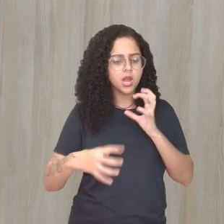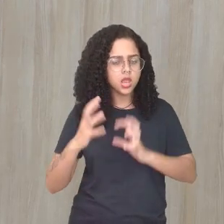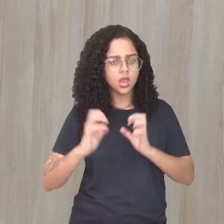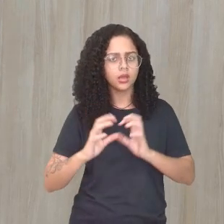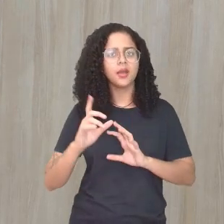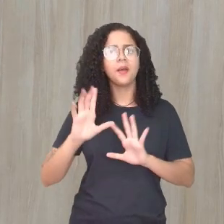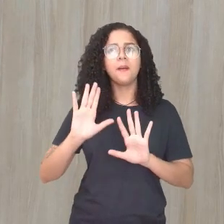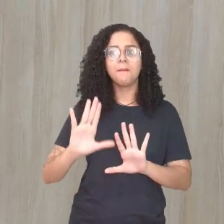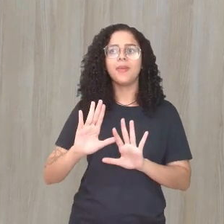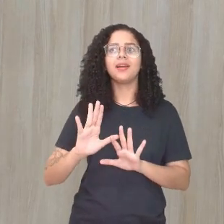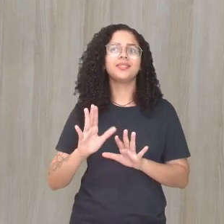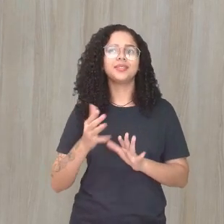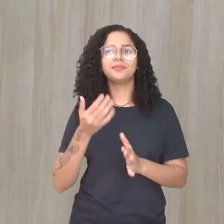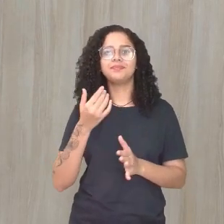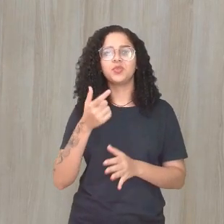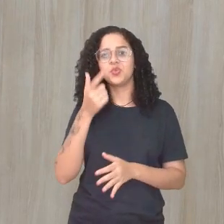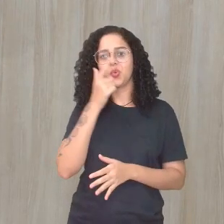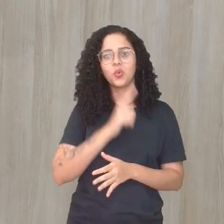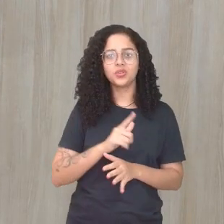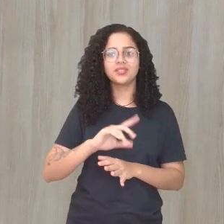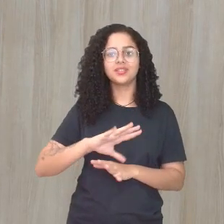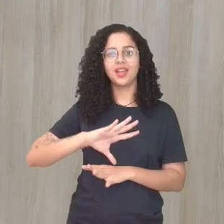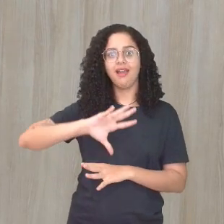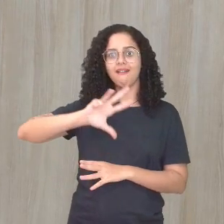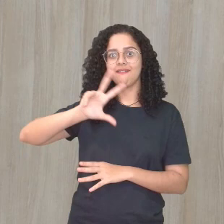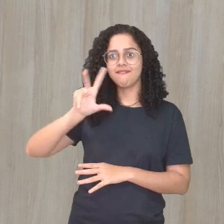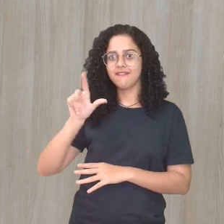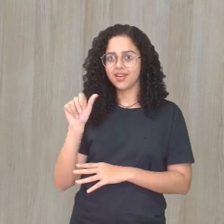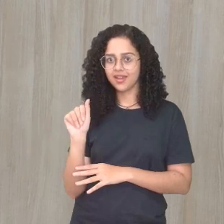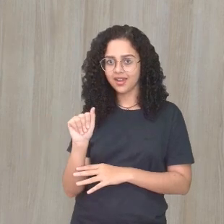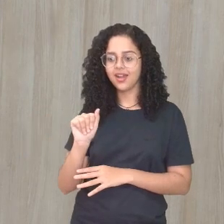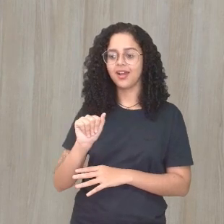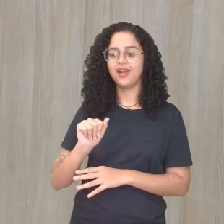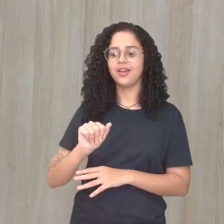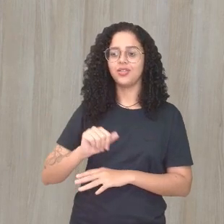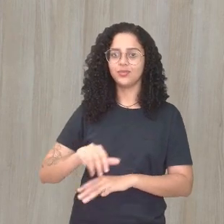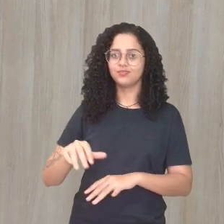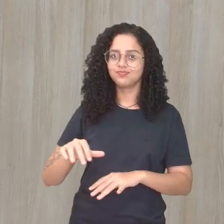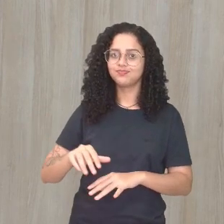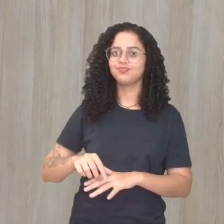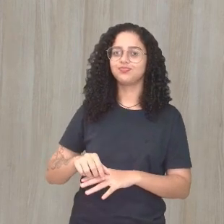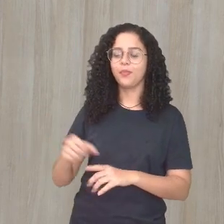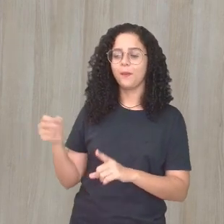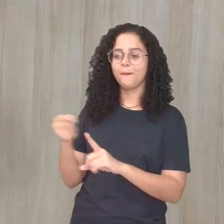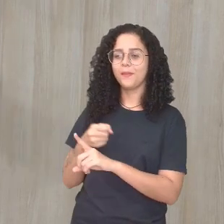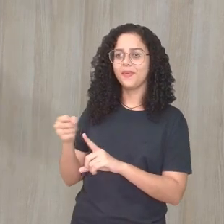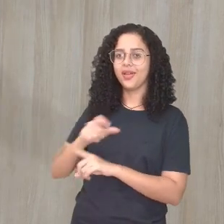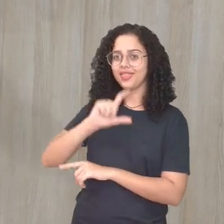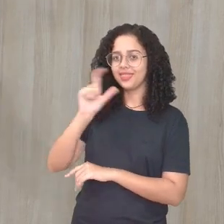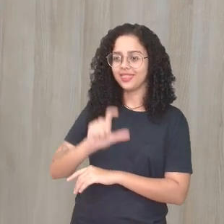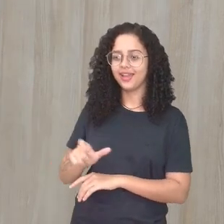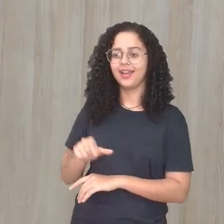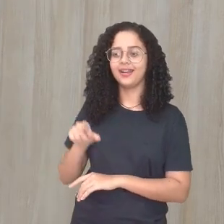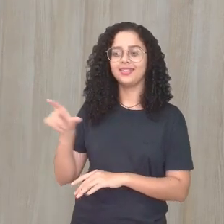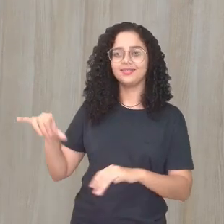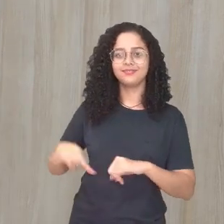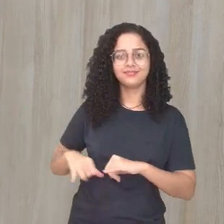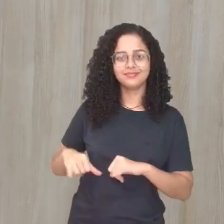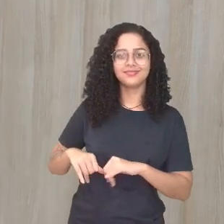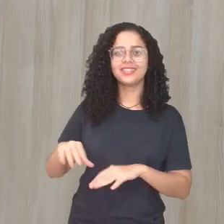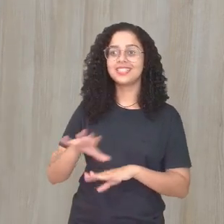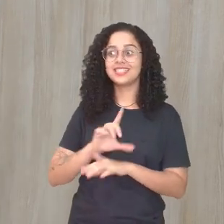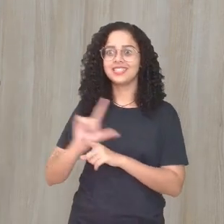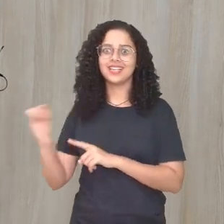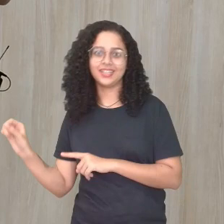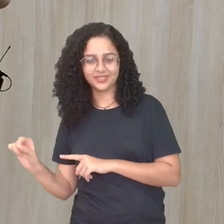uma coça ali, né? Os africanos ali, os etíopes, botam para quebrar nos italianos e eles terminam, ó,